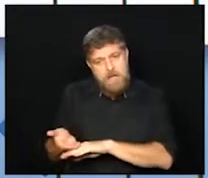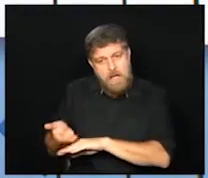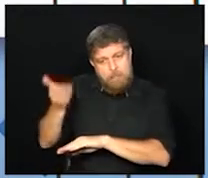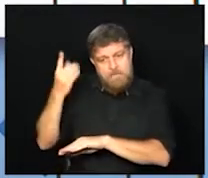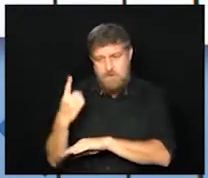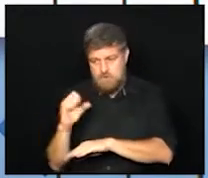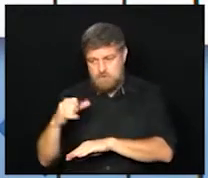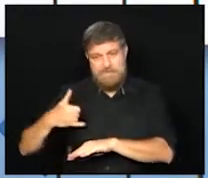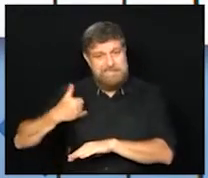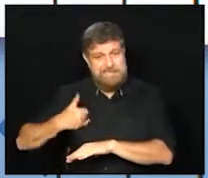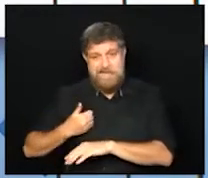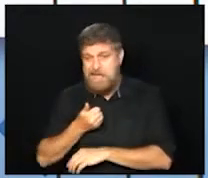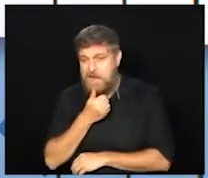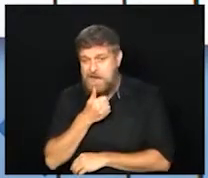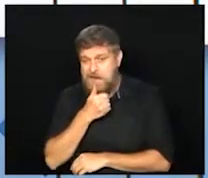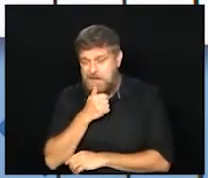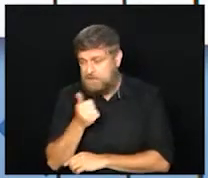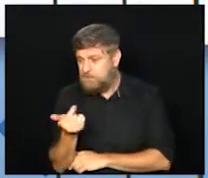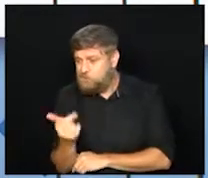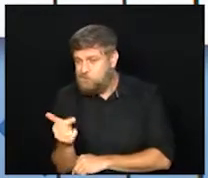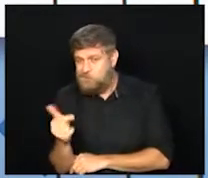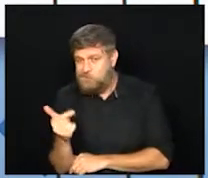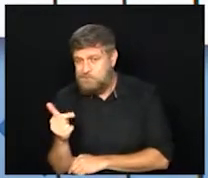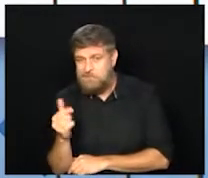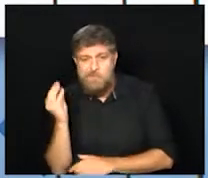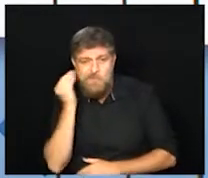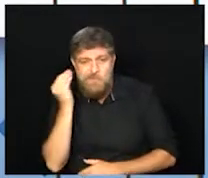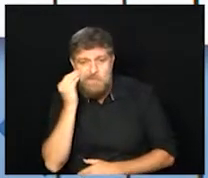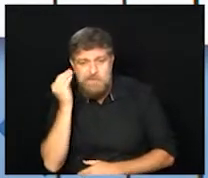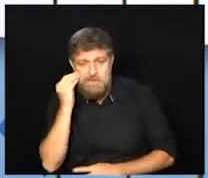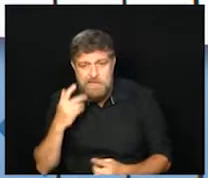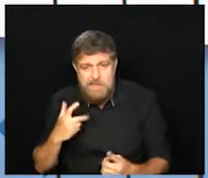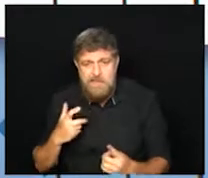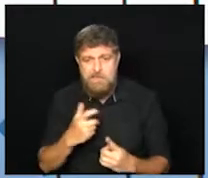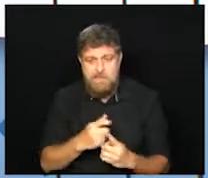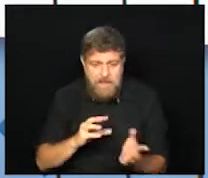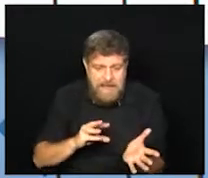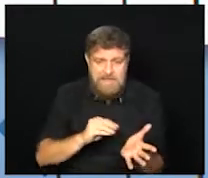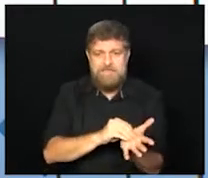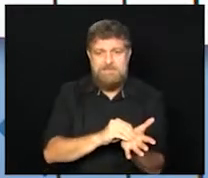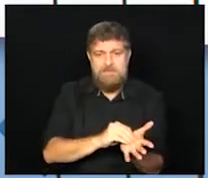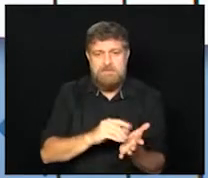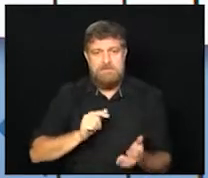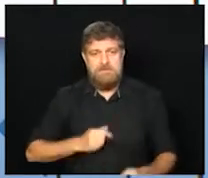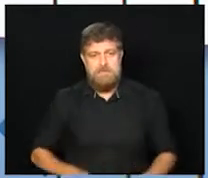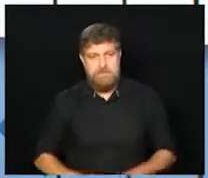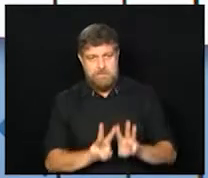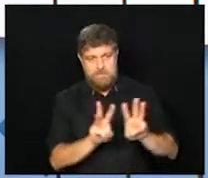18 anos que não tiveram aí a oportunidade de fazer o agendamento. O site é o